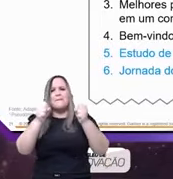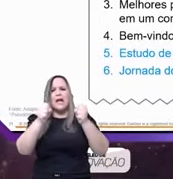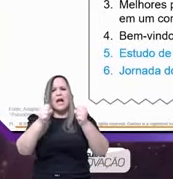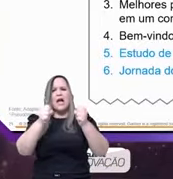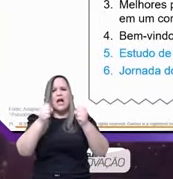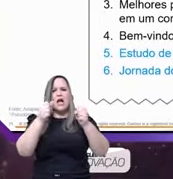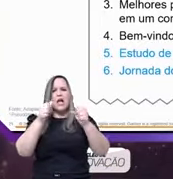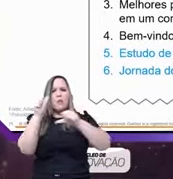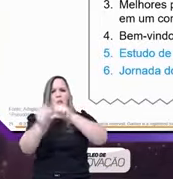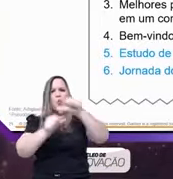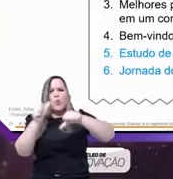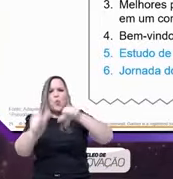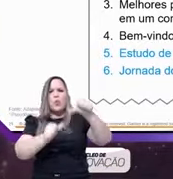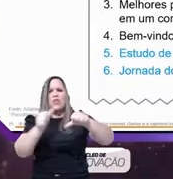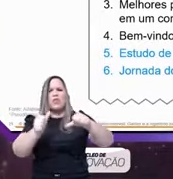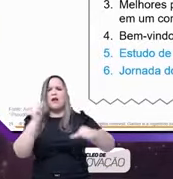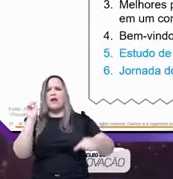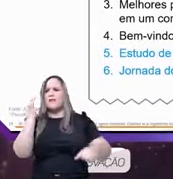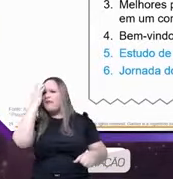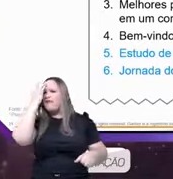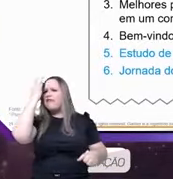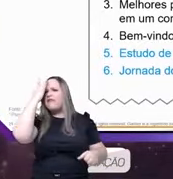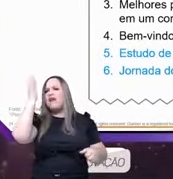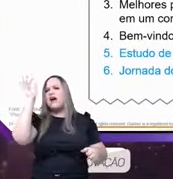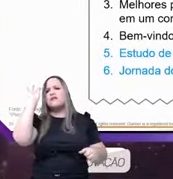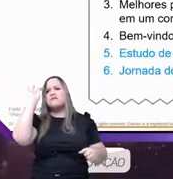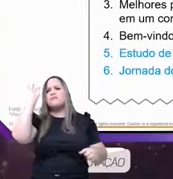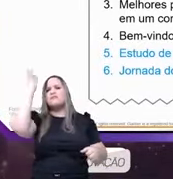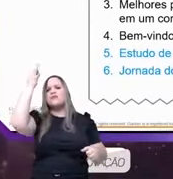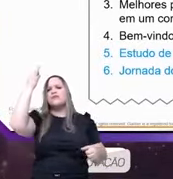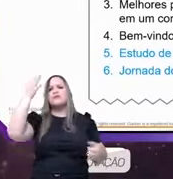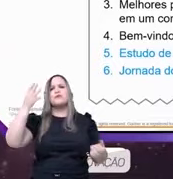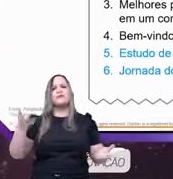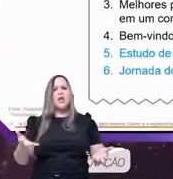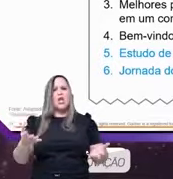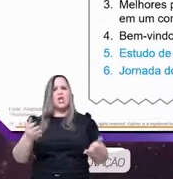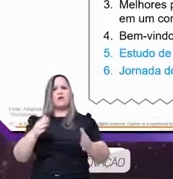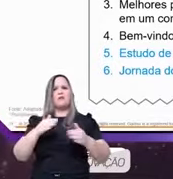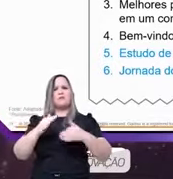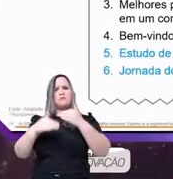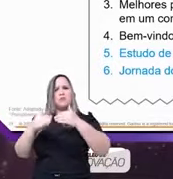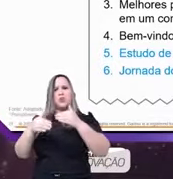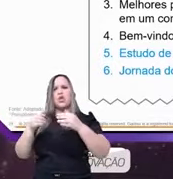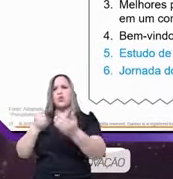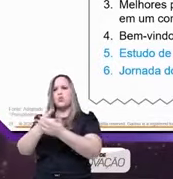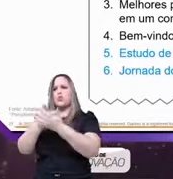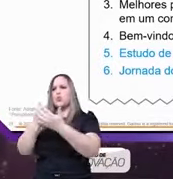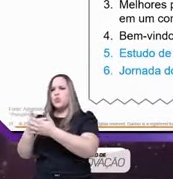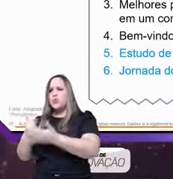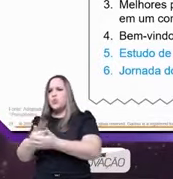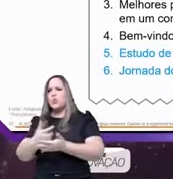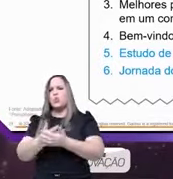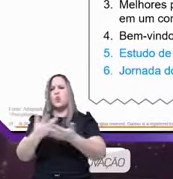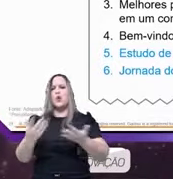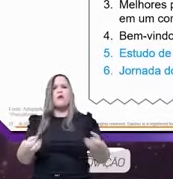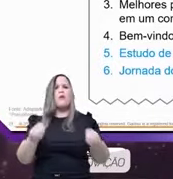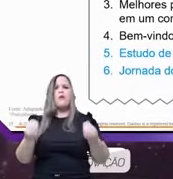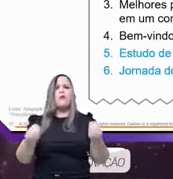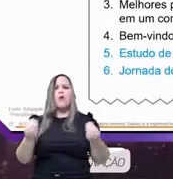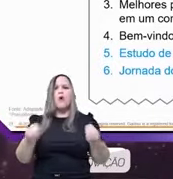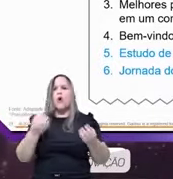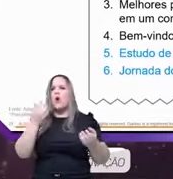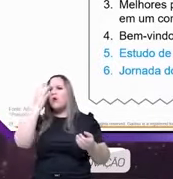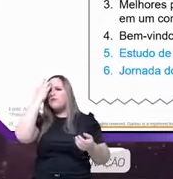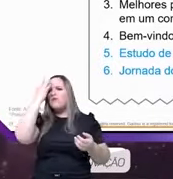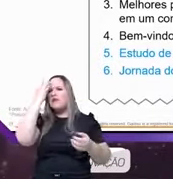o ágil entra isso no processo de compras? Quer dizer, o processo de compras é um processo rígido, é 8666. Como é que eu entro nesse processo? Como é que eu faço